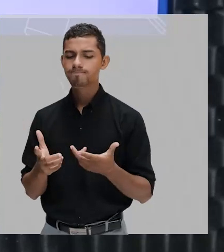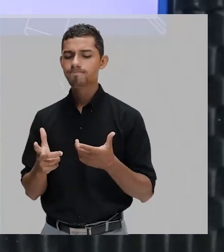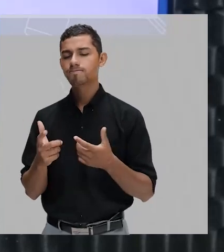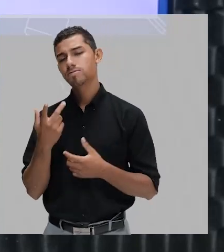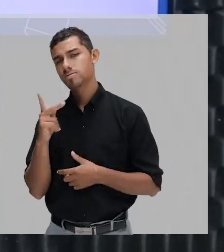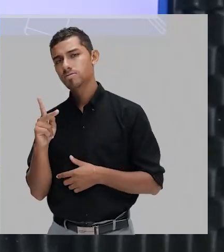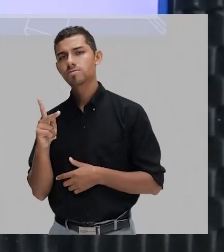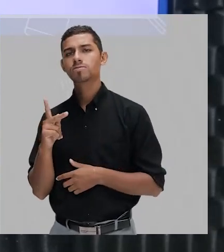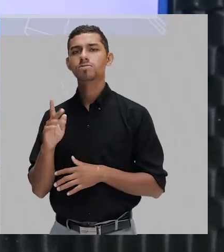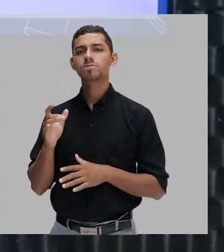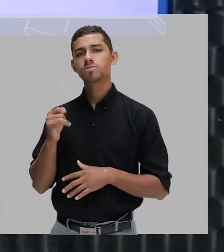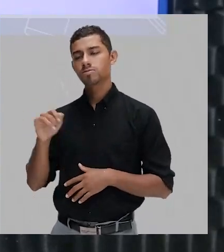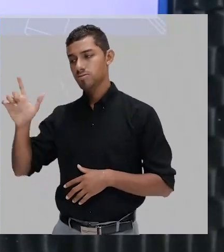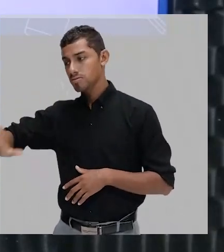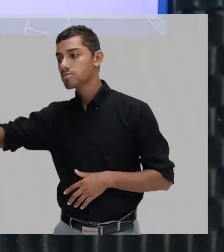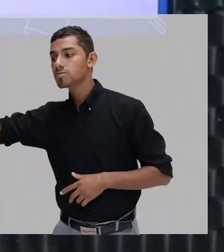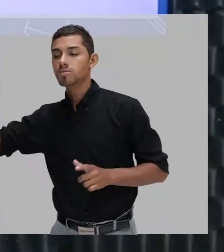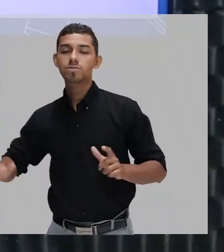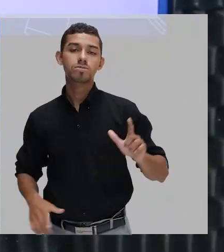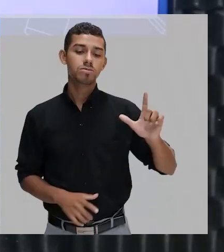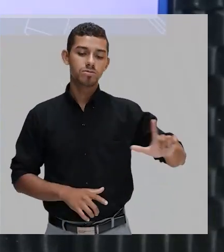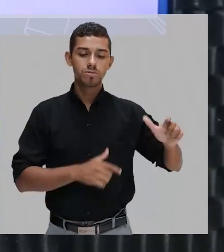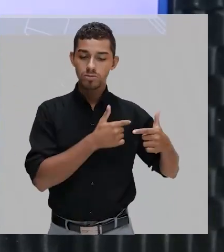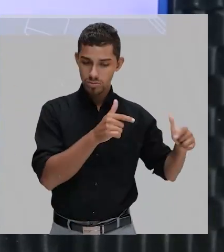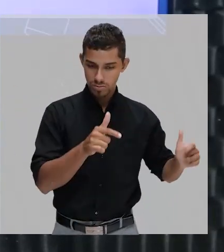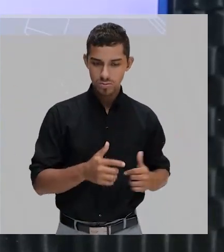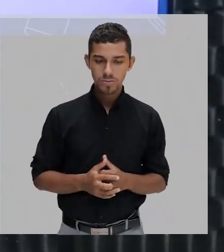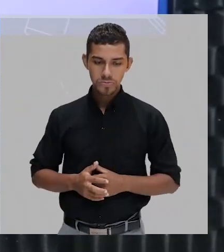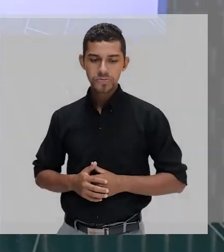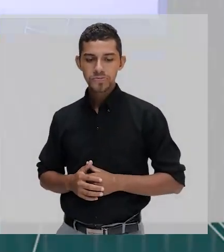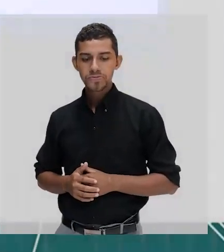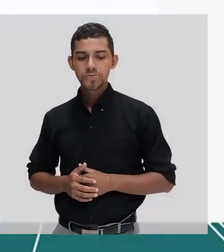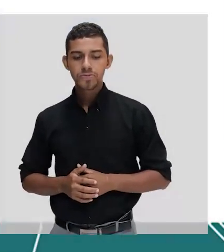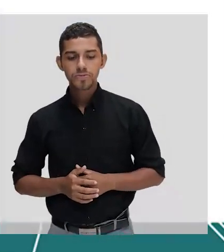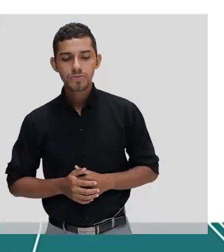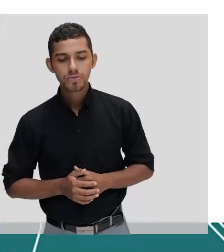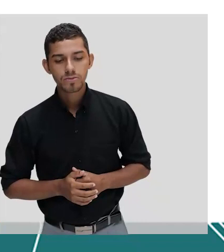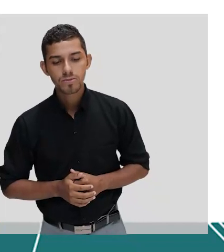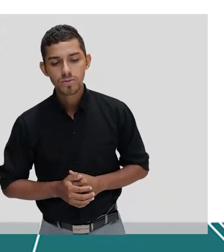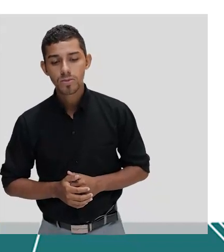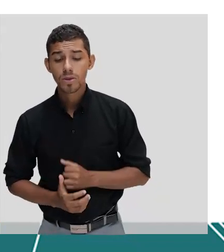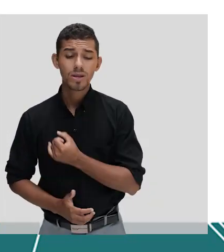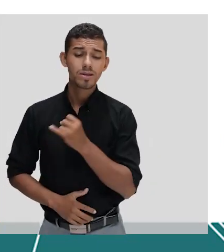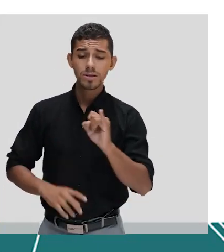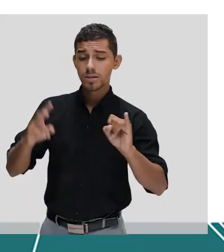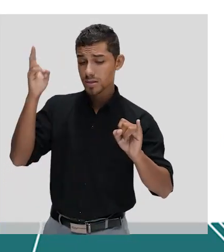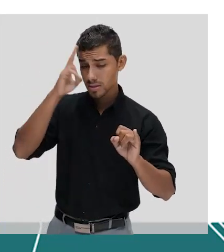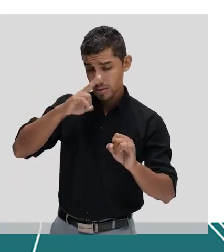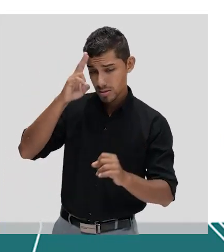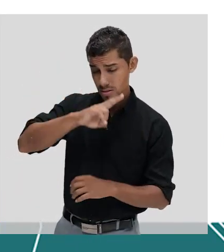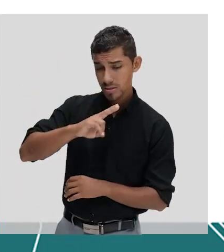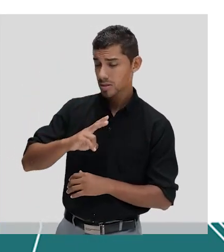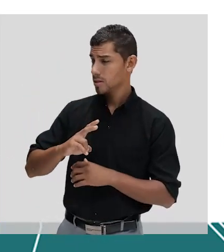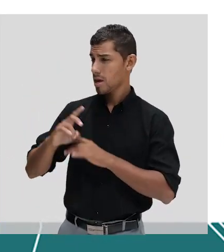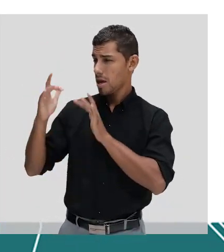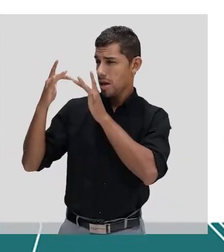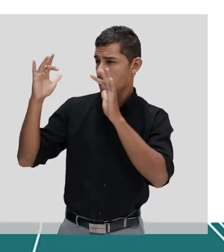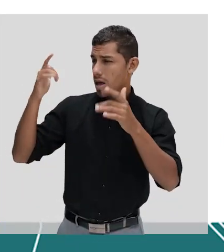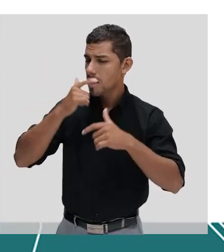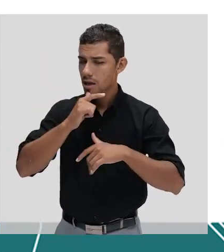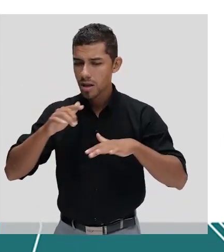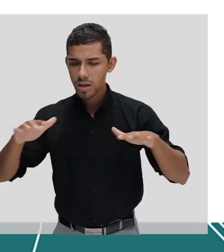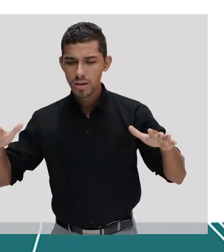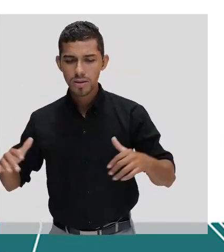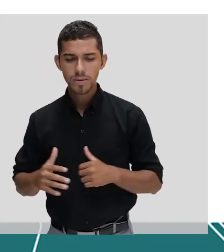definem se é um texto literário ou não literário. Vamos continuar. E se te lembras do brilho das